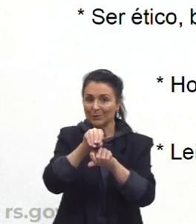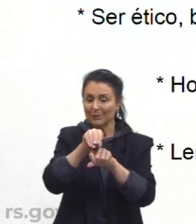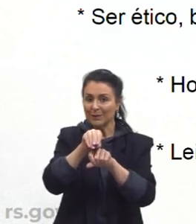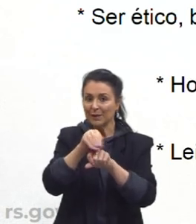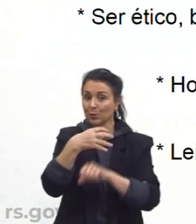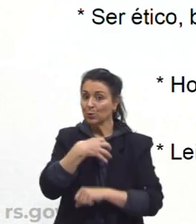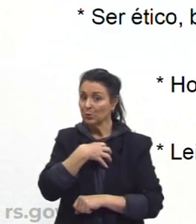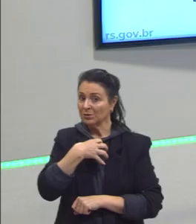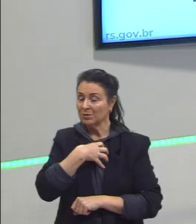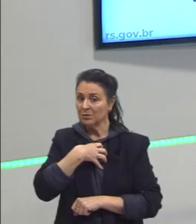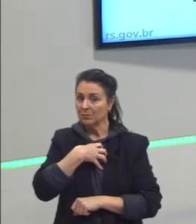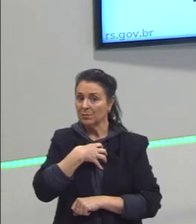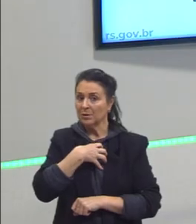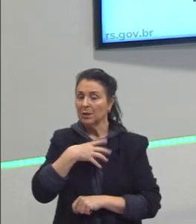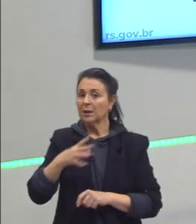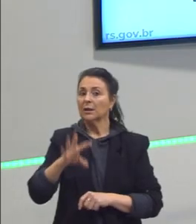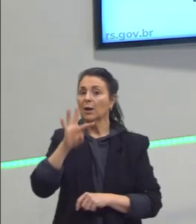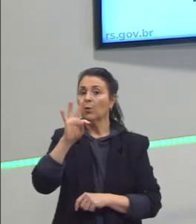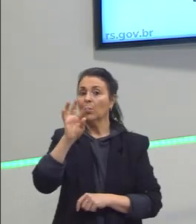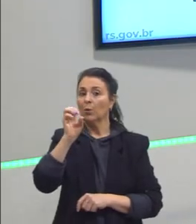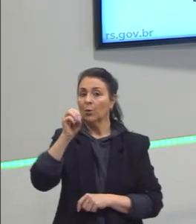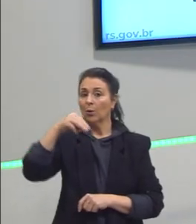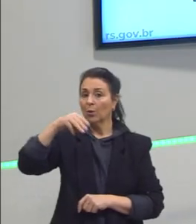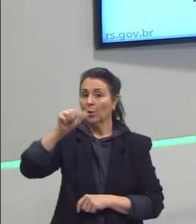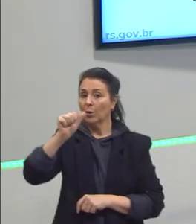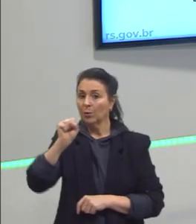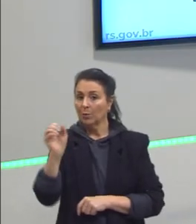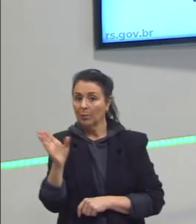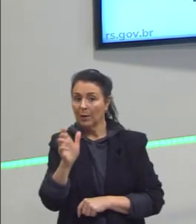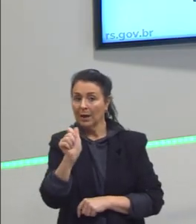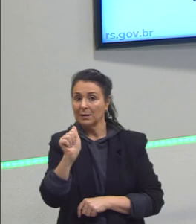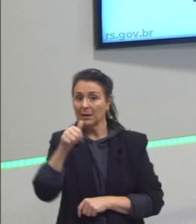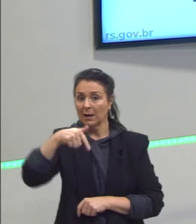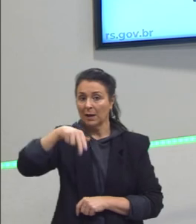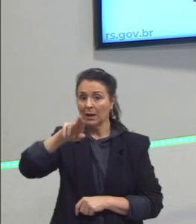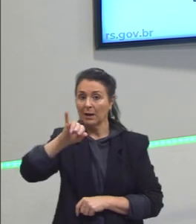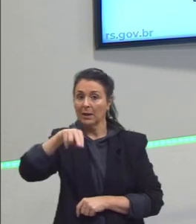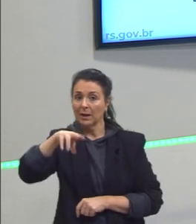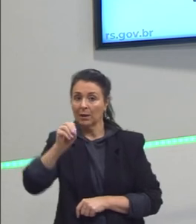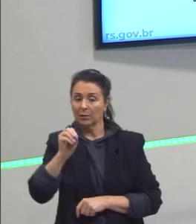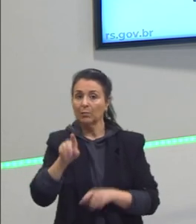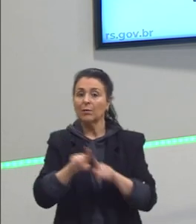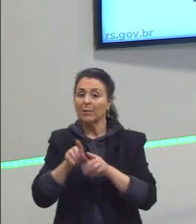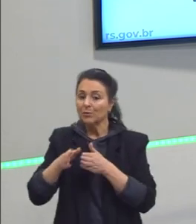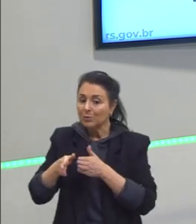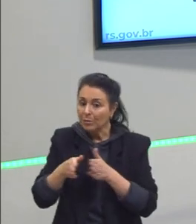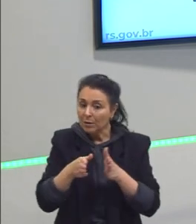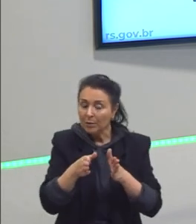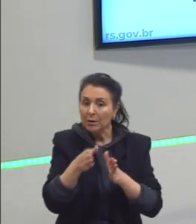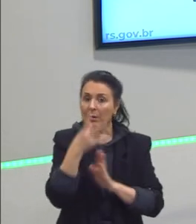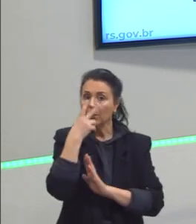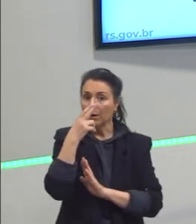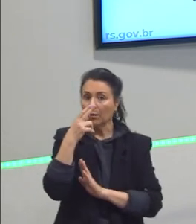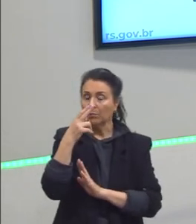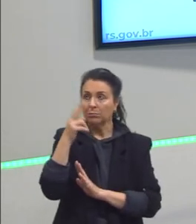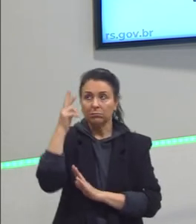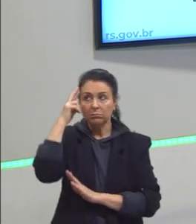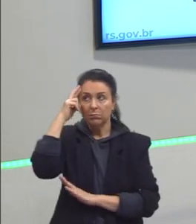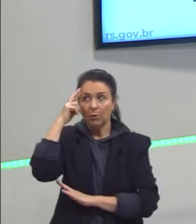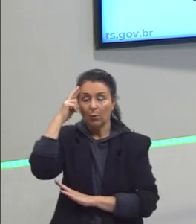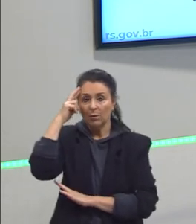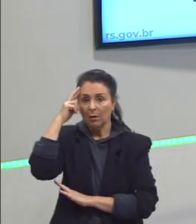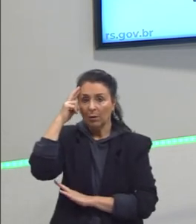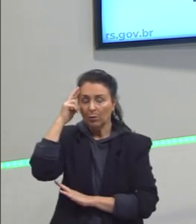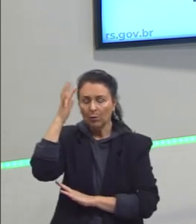Tomás de Aquino também caminha nessa linha né a de que atravessa da Razão nós vamos